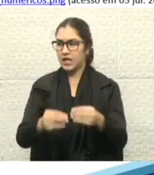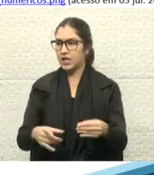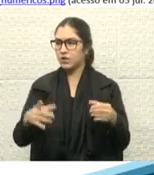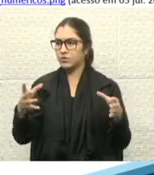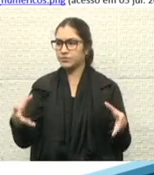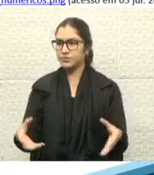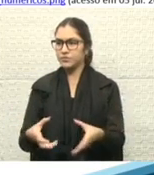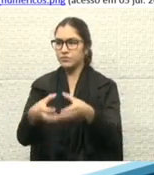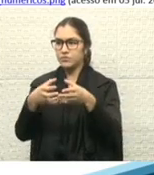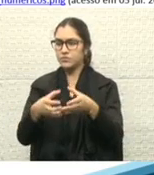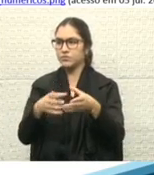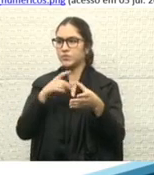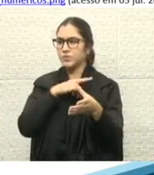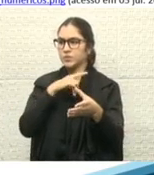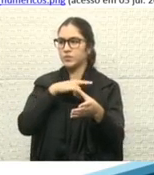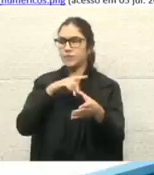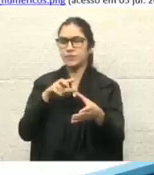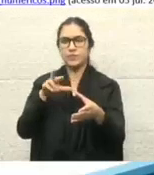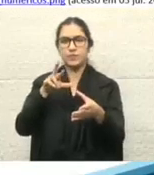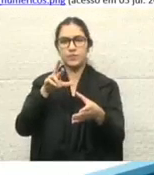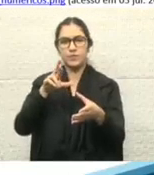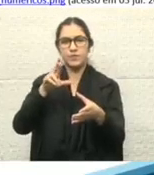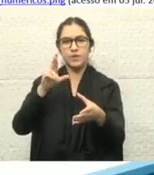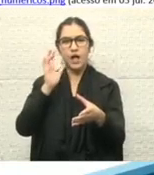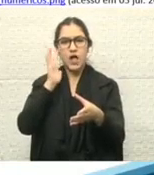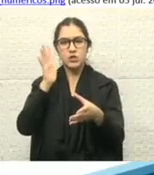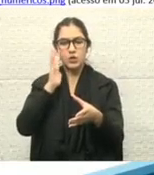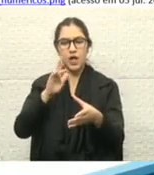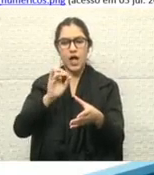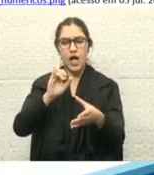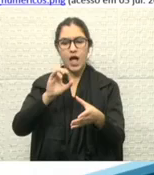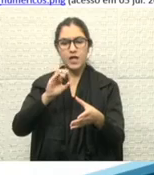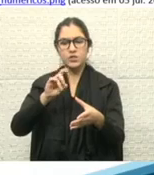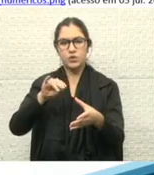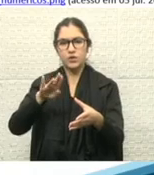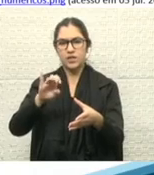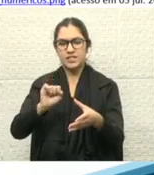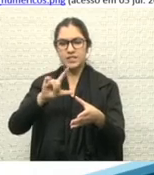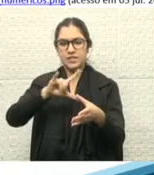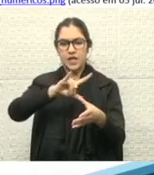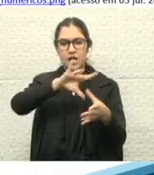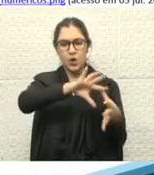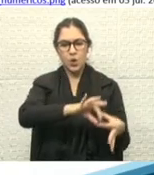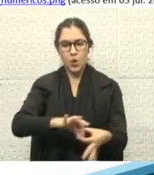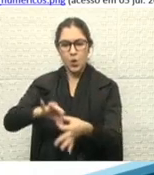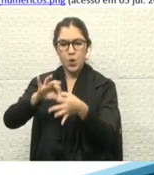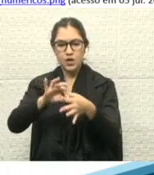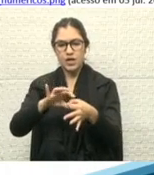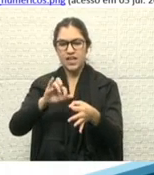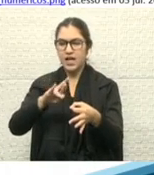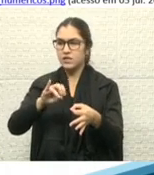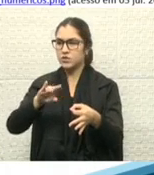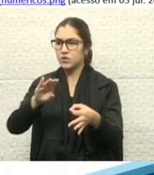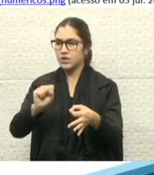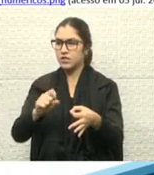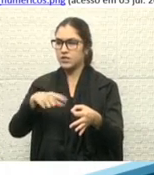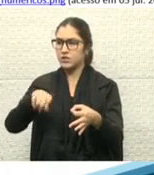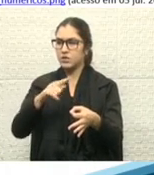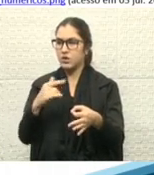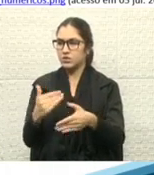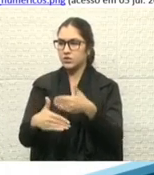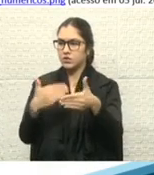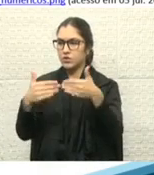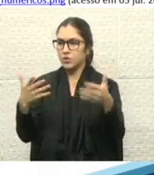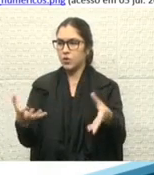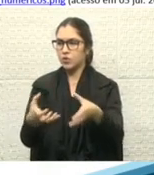está contido no conjunto de números racionais. Quando nós unimos os racionais com os irracionais, nós